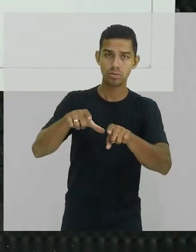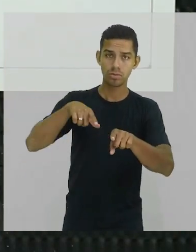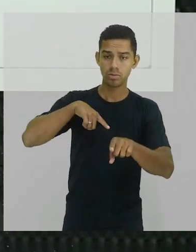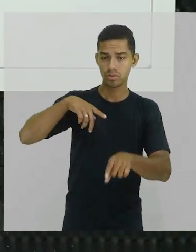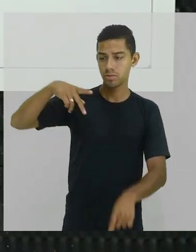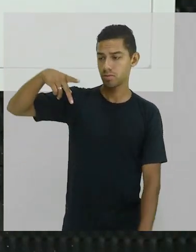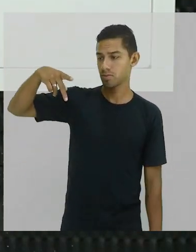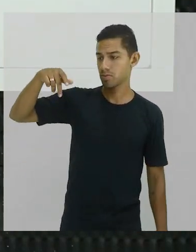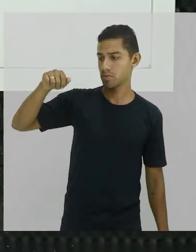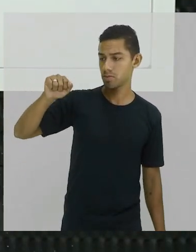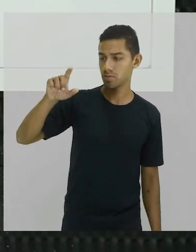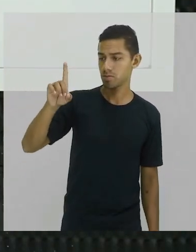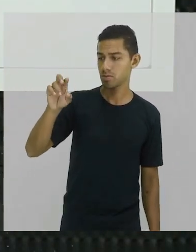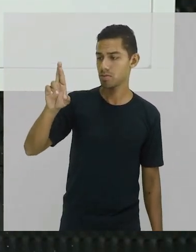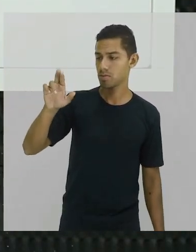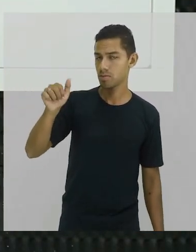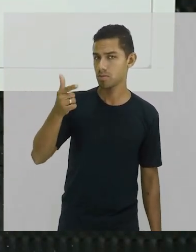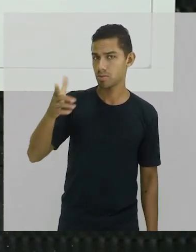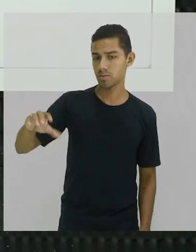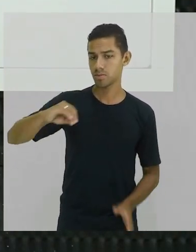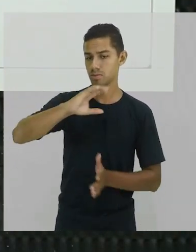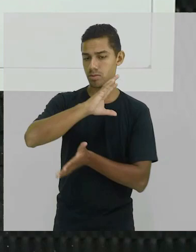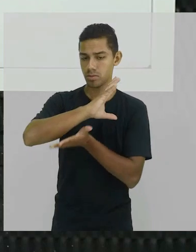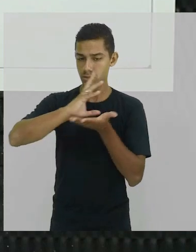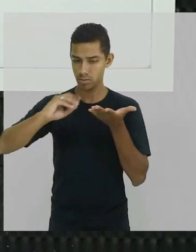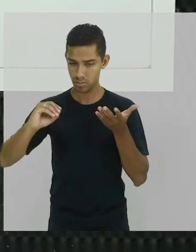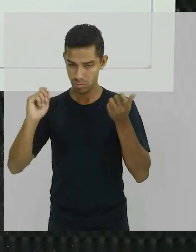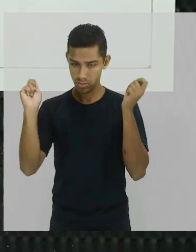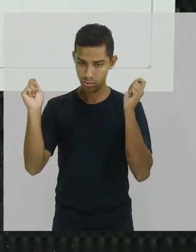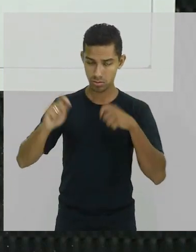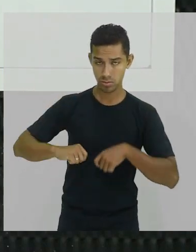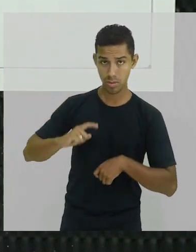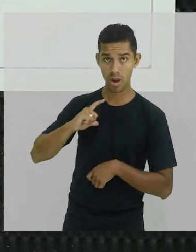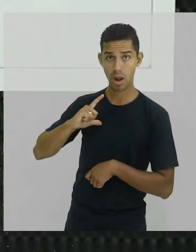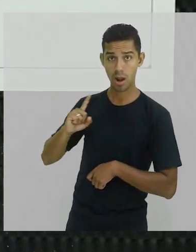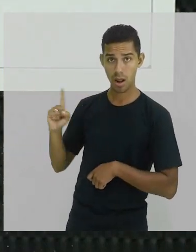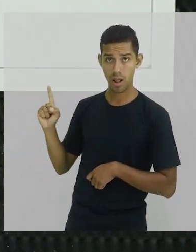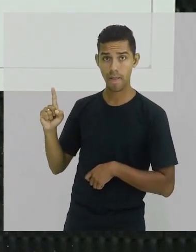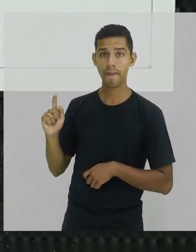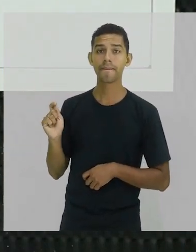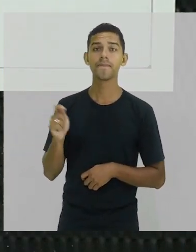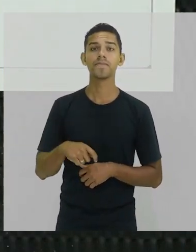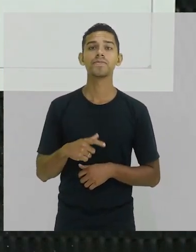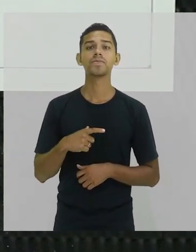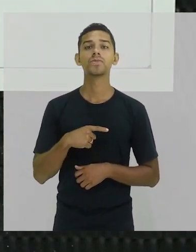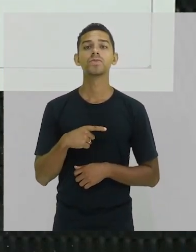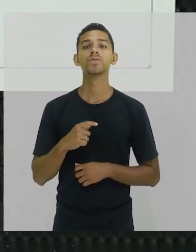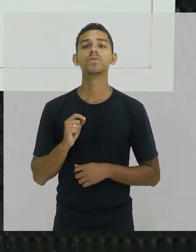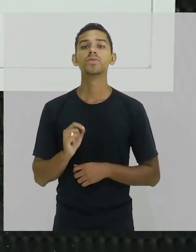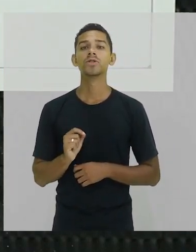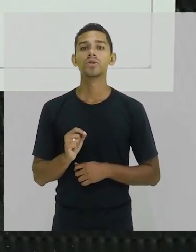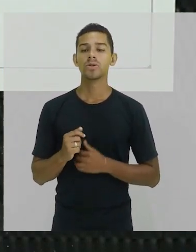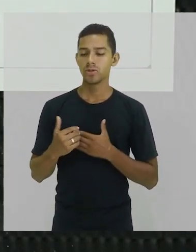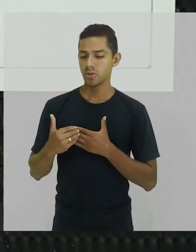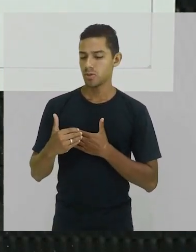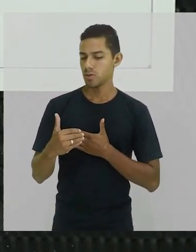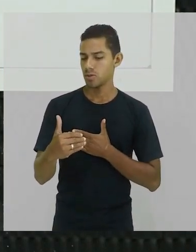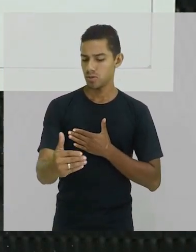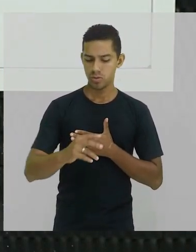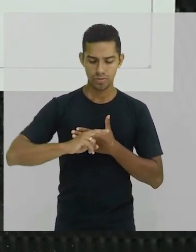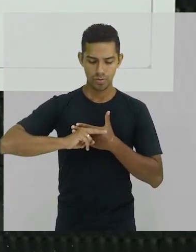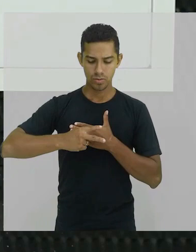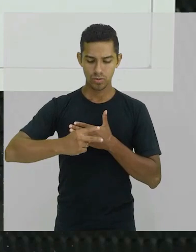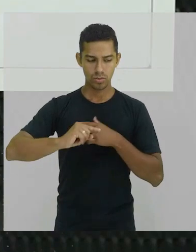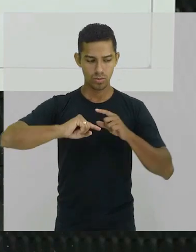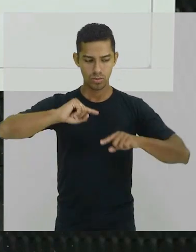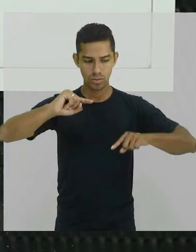Ok? Então elas seguem um padrão. Então esse padrão é que vai dar ali a continuidade dessa onda. A